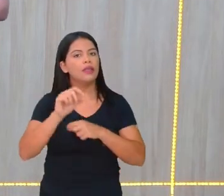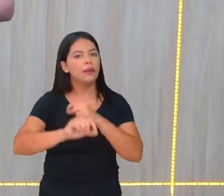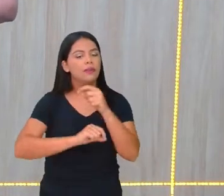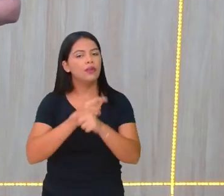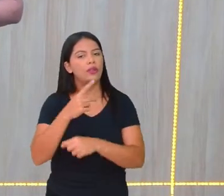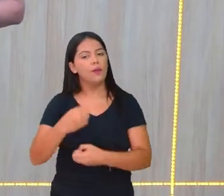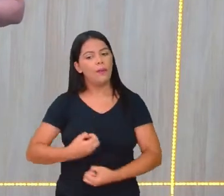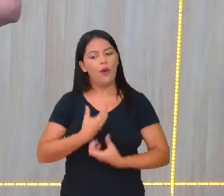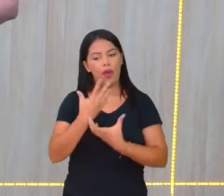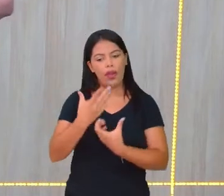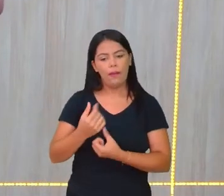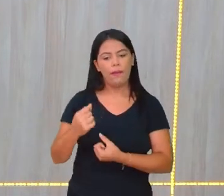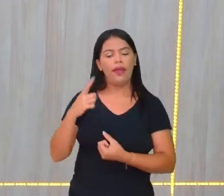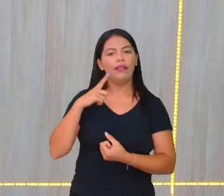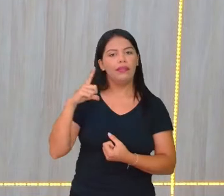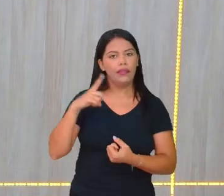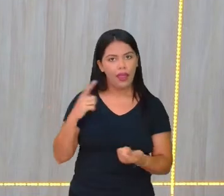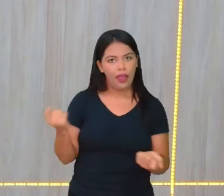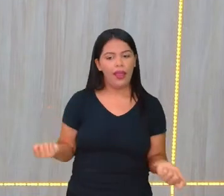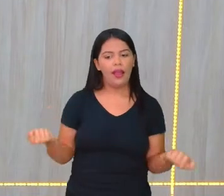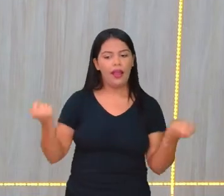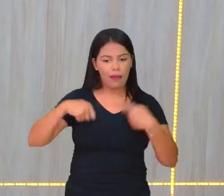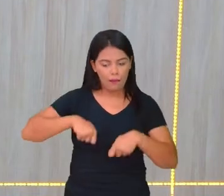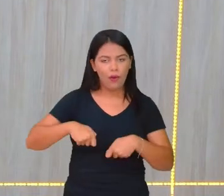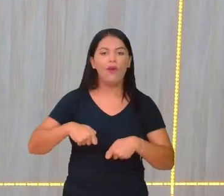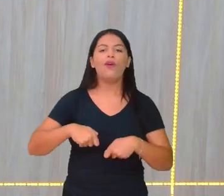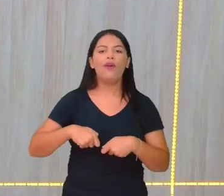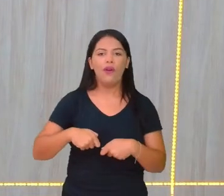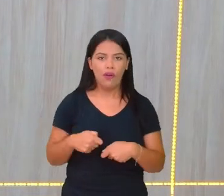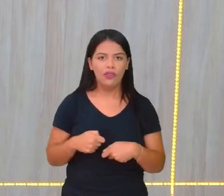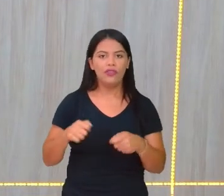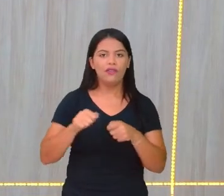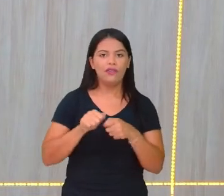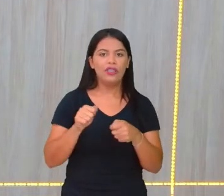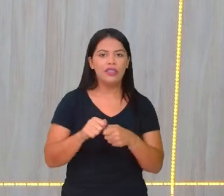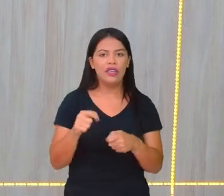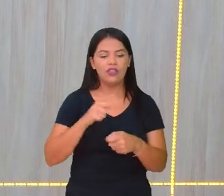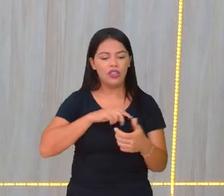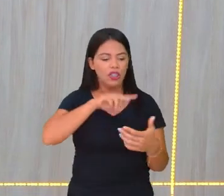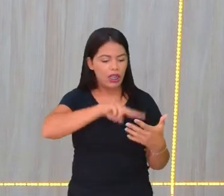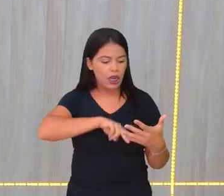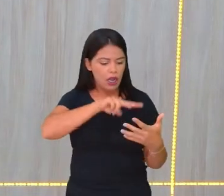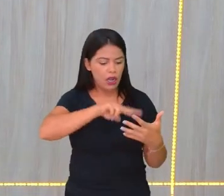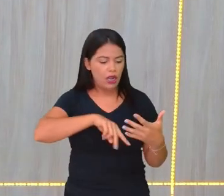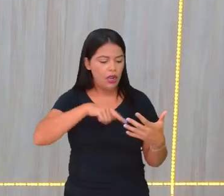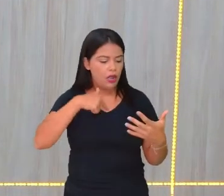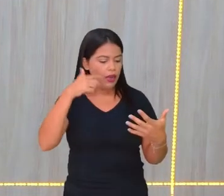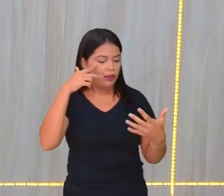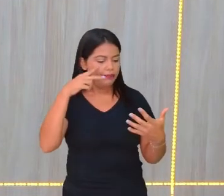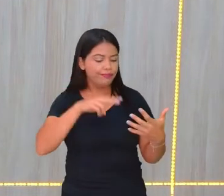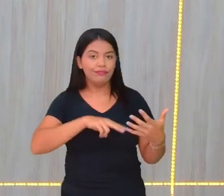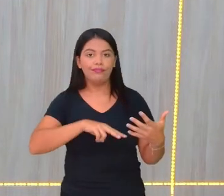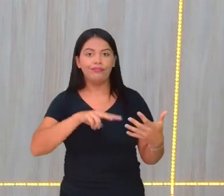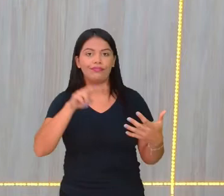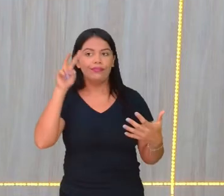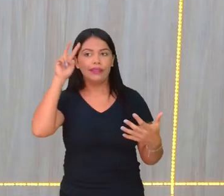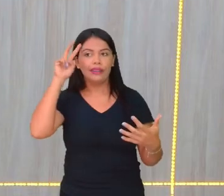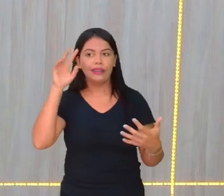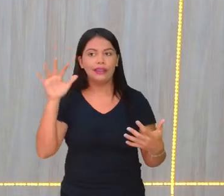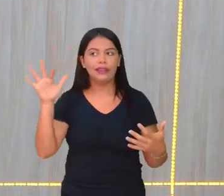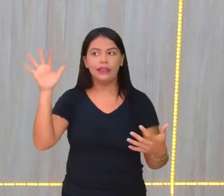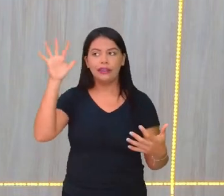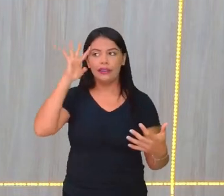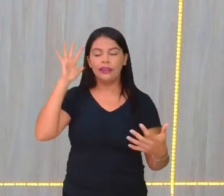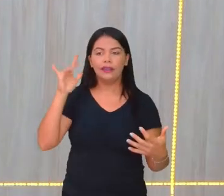nos levar até a ter sentimentos, não é? Através das palavras. E aí, minha gente, é